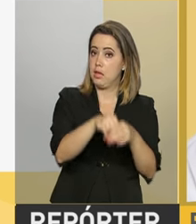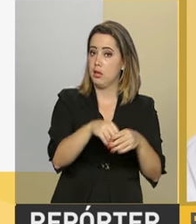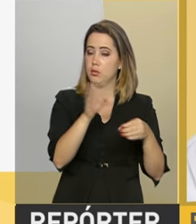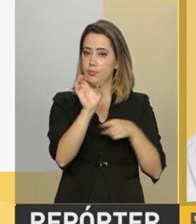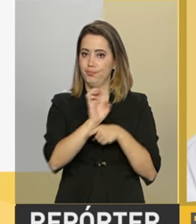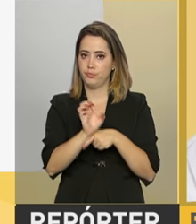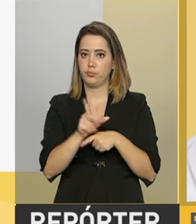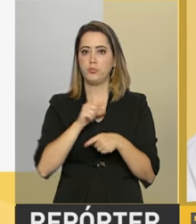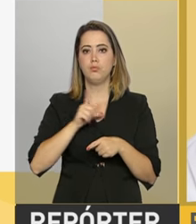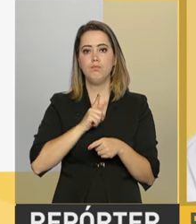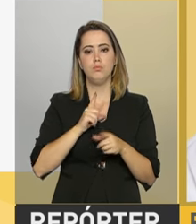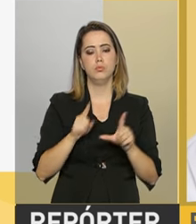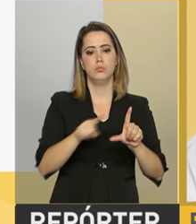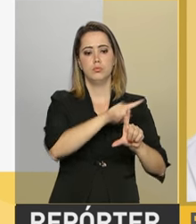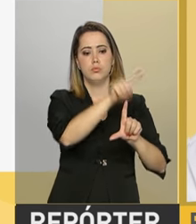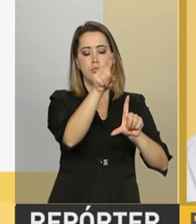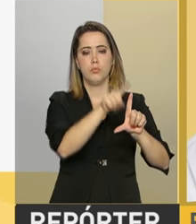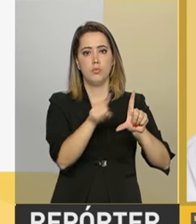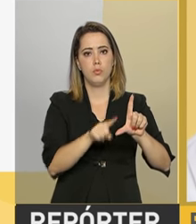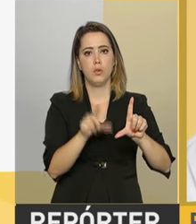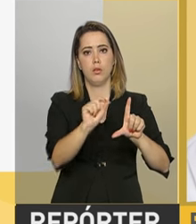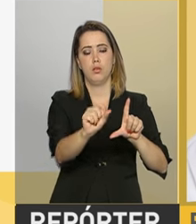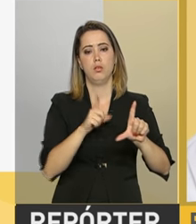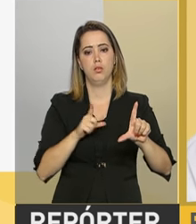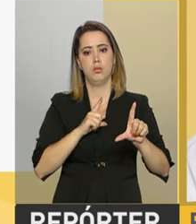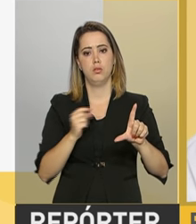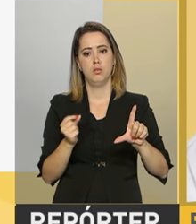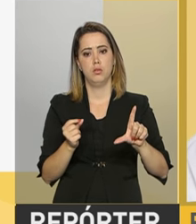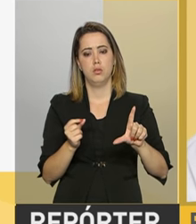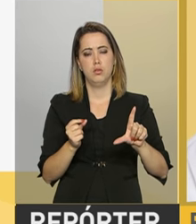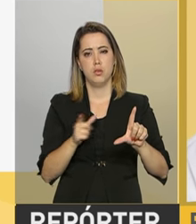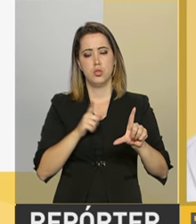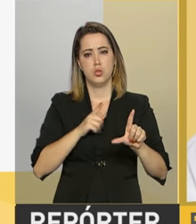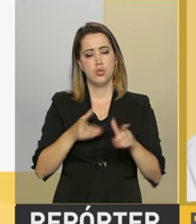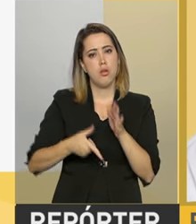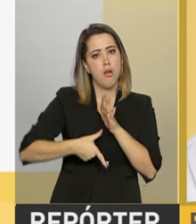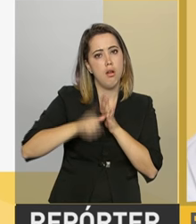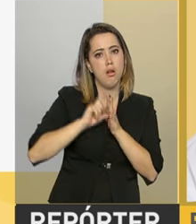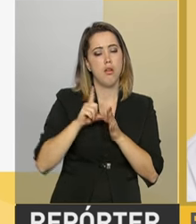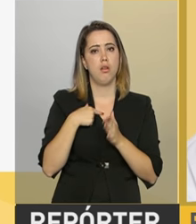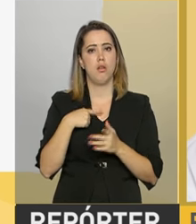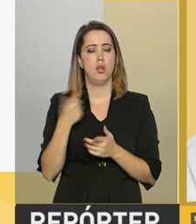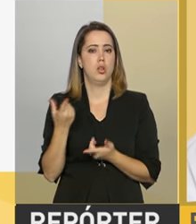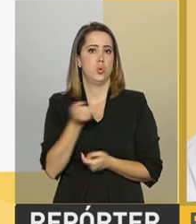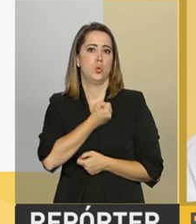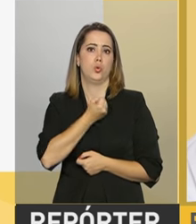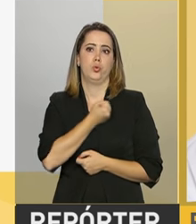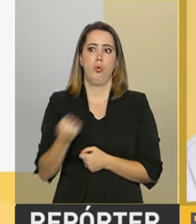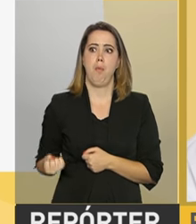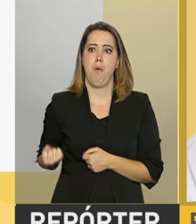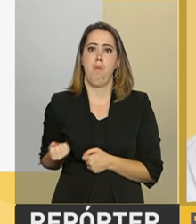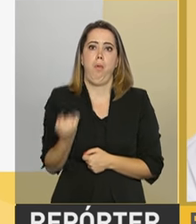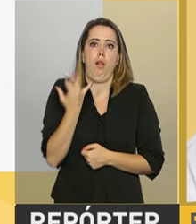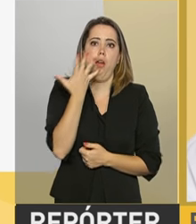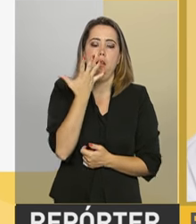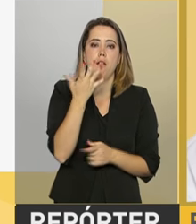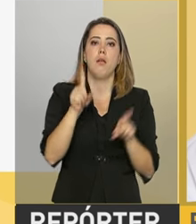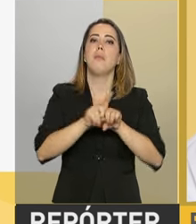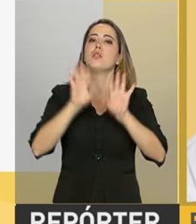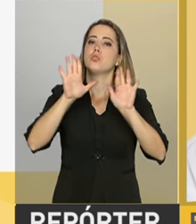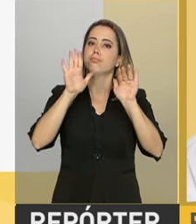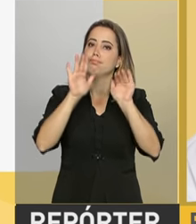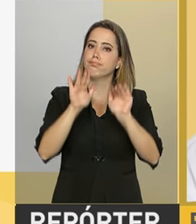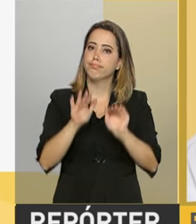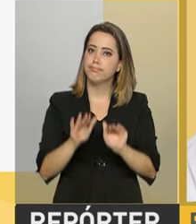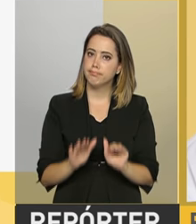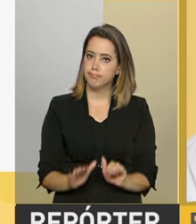queda vertiginosa dos homicídios, que tinham alcançado um patamar realmente alarmante, mas que caíram